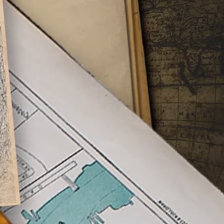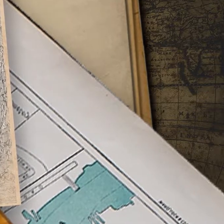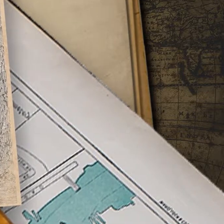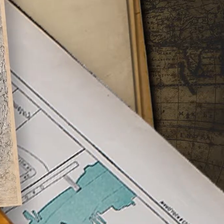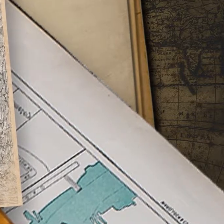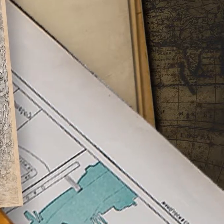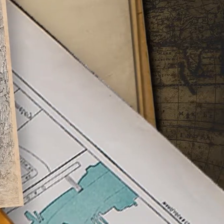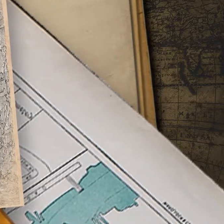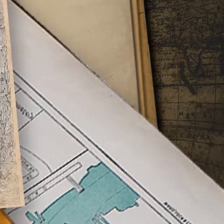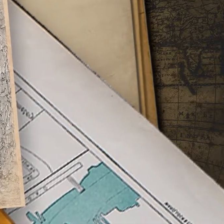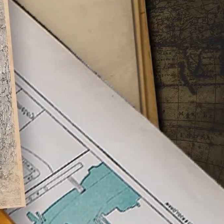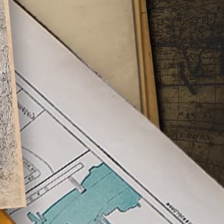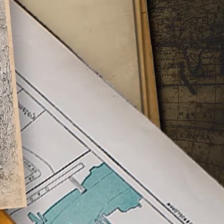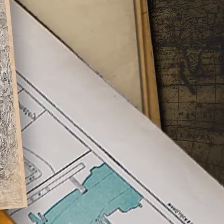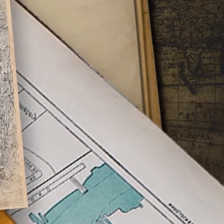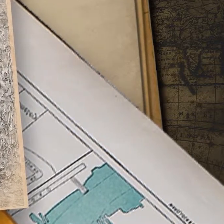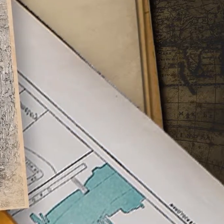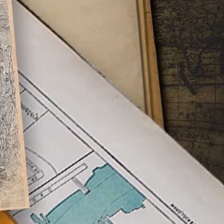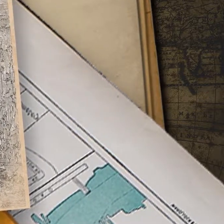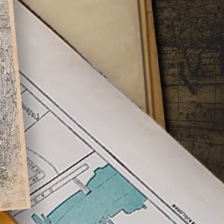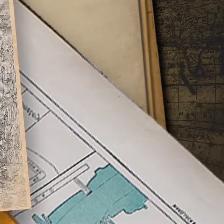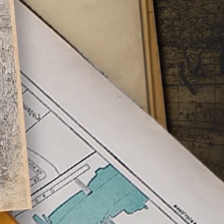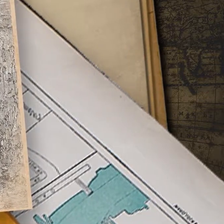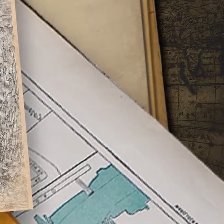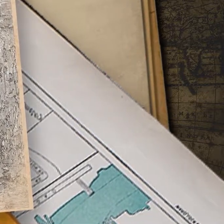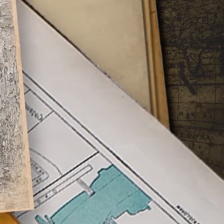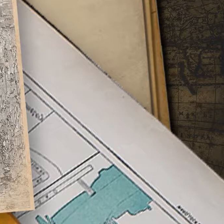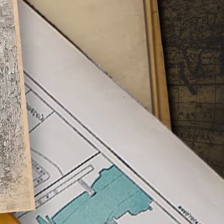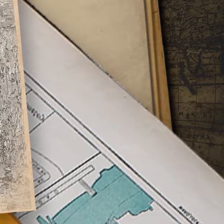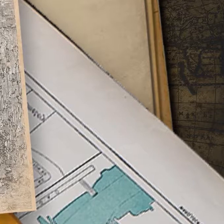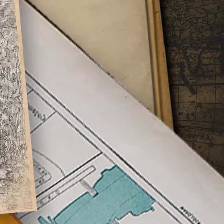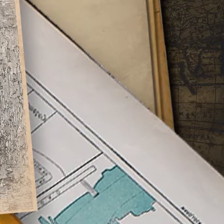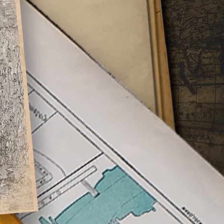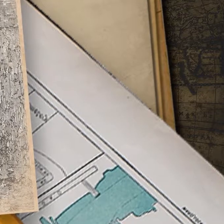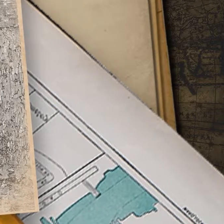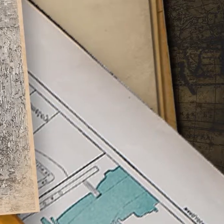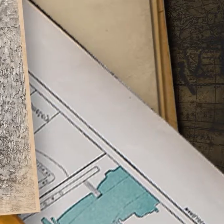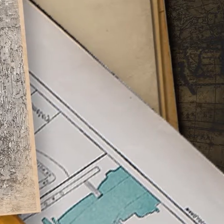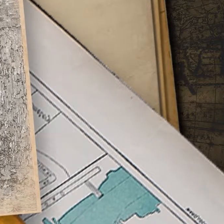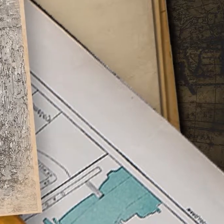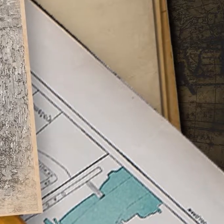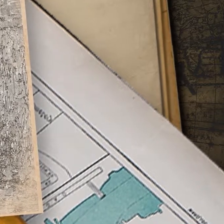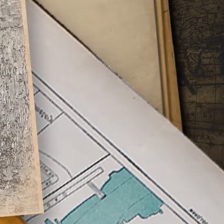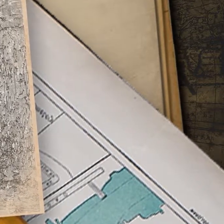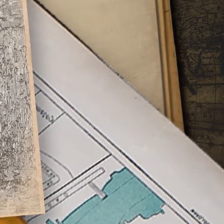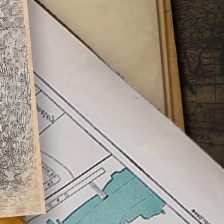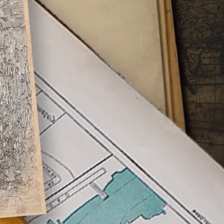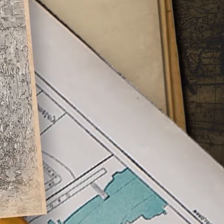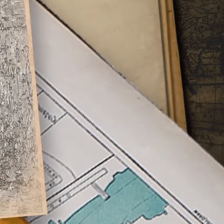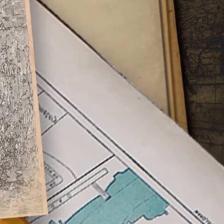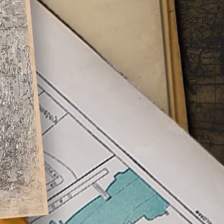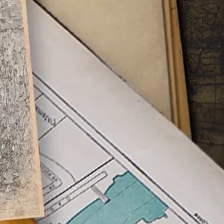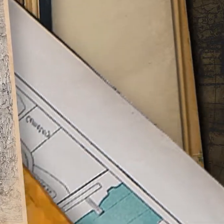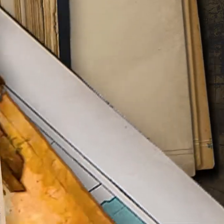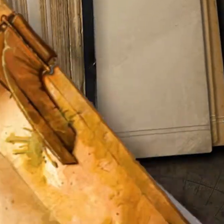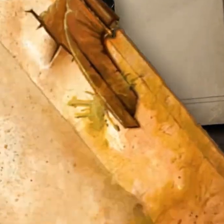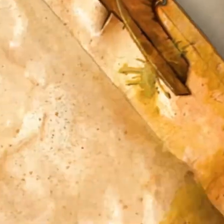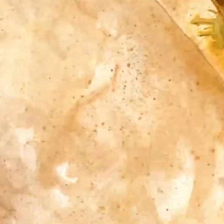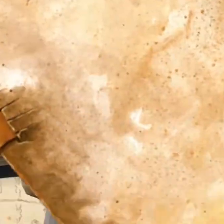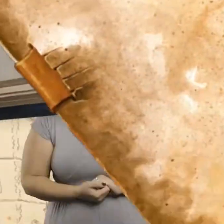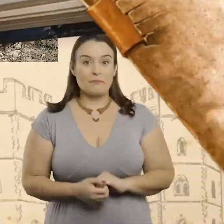com trapos. A criança carrega uma bolsa, tem os cabelos encaracolados e um olhar triste.